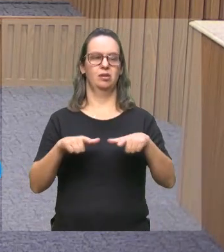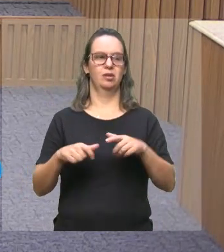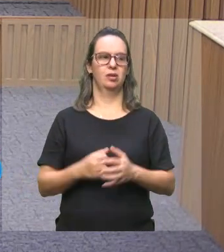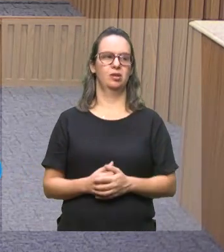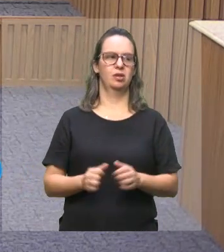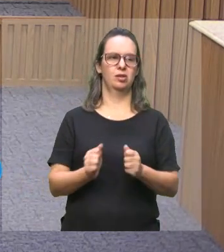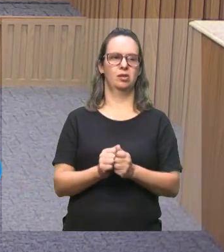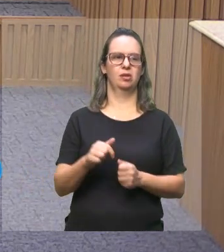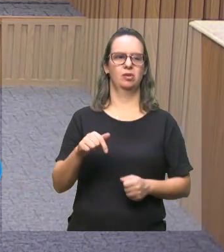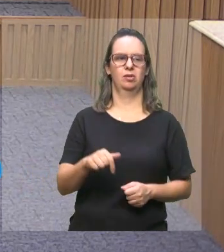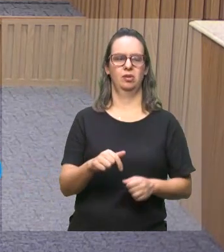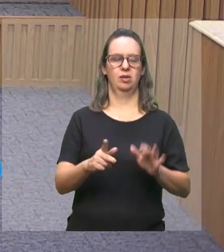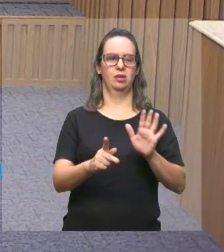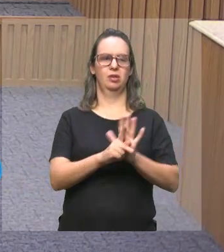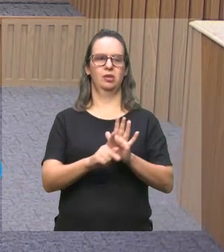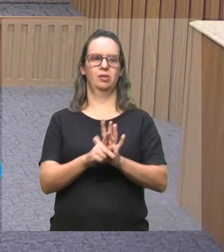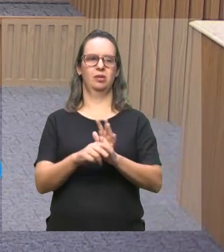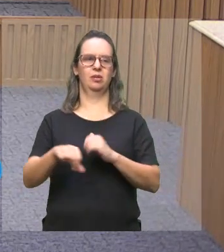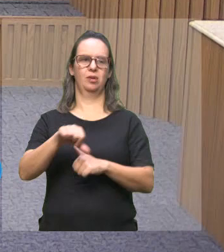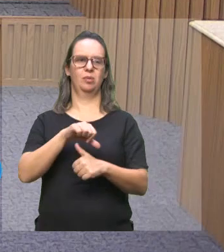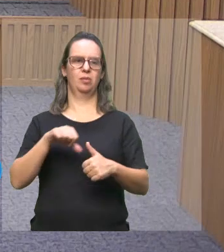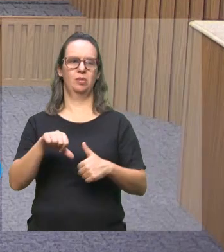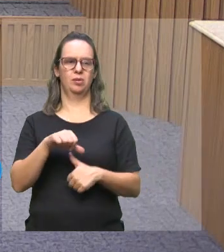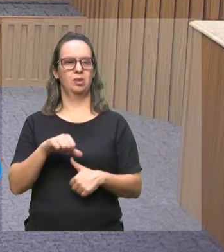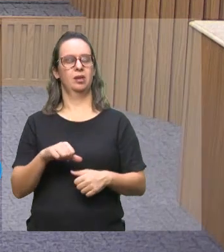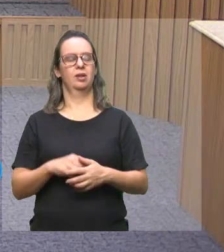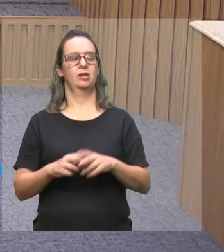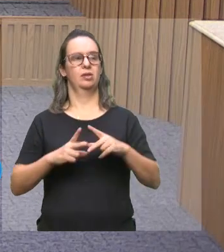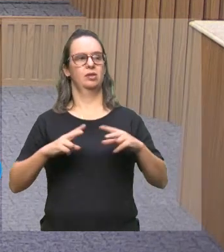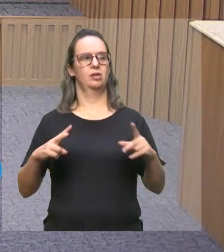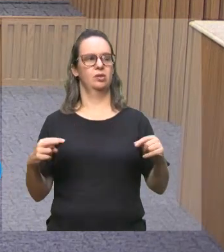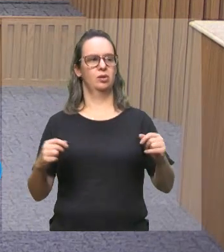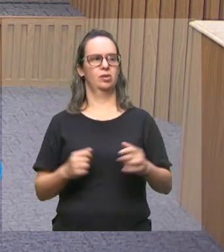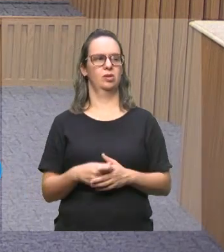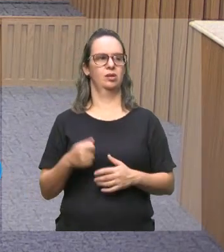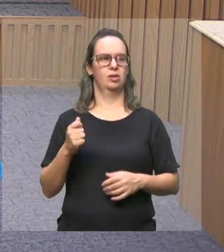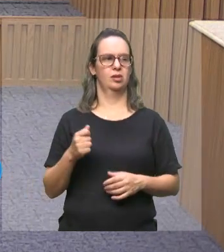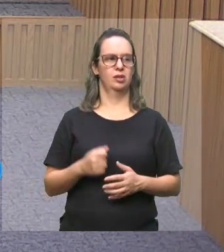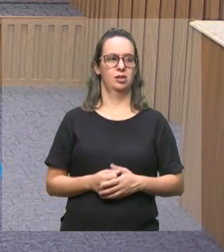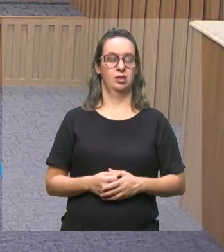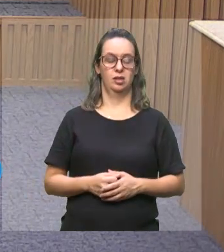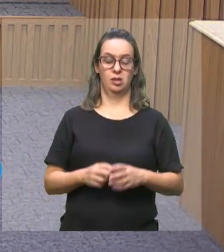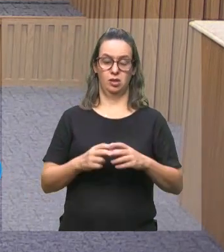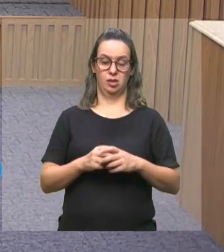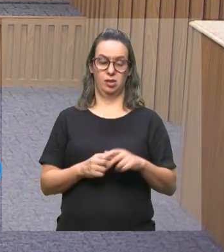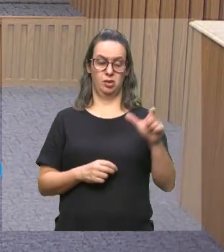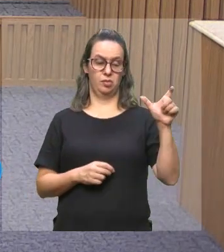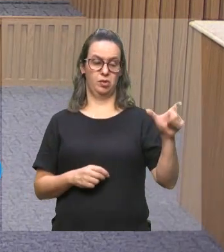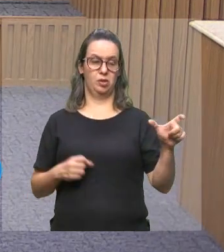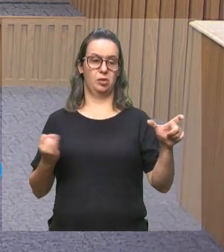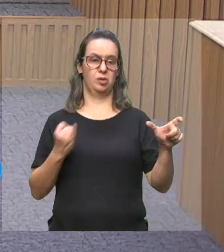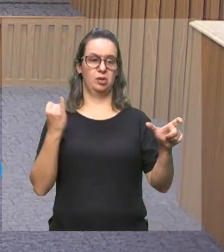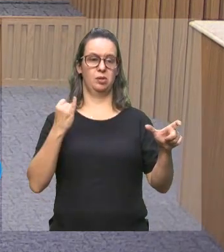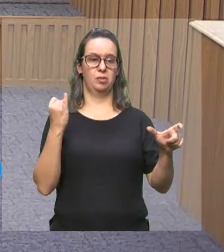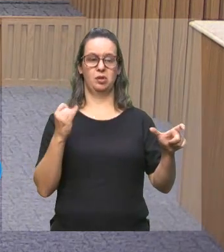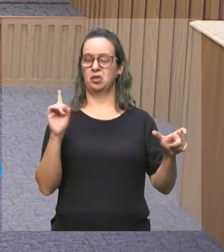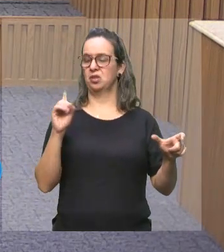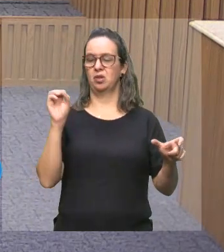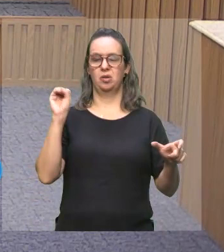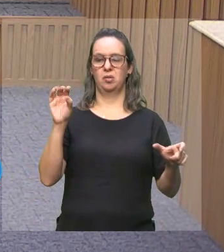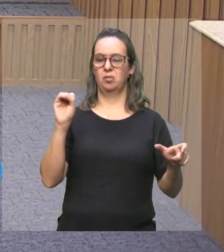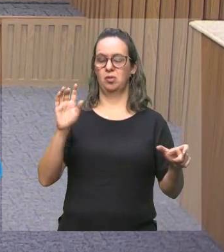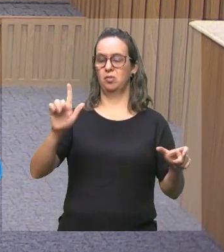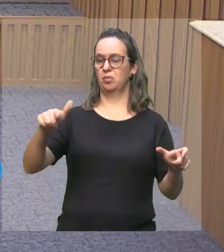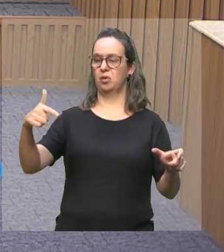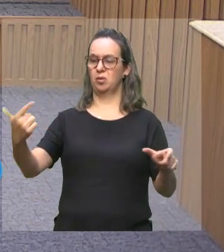esse cenário e vamos manter o assisense em Assis, para a riqueza de Assis não ir para Joinville, não ir para Nova York, não ir para São Paulo, não ir para